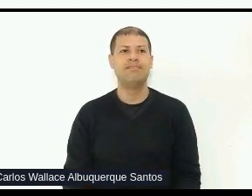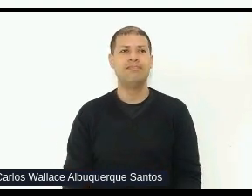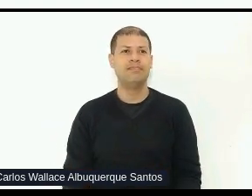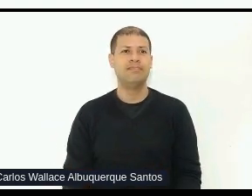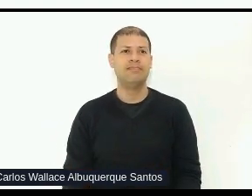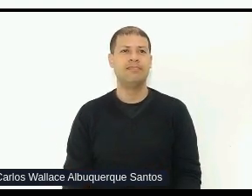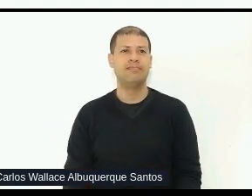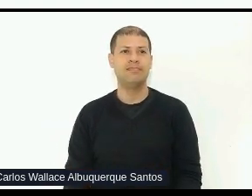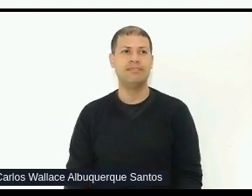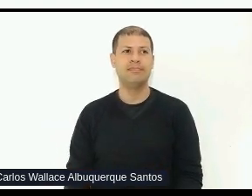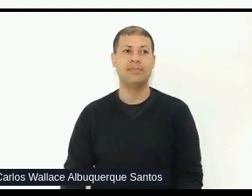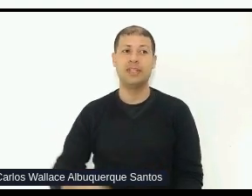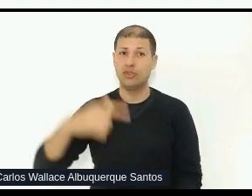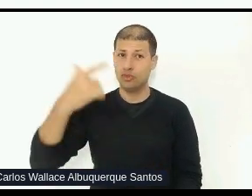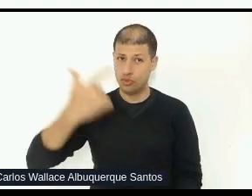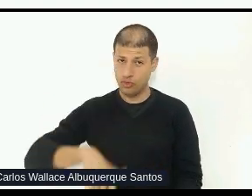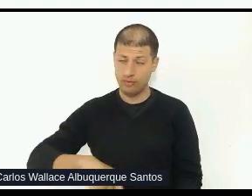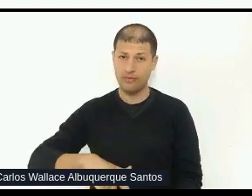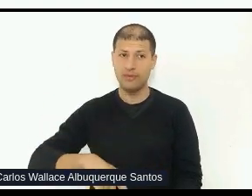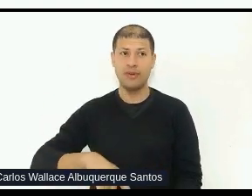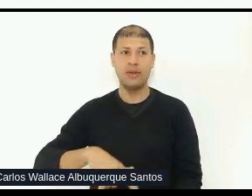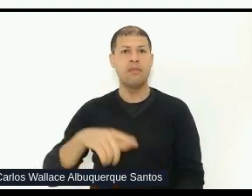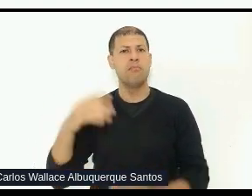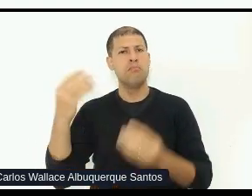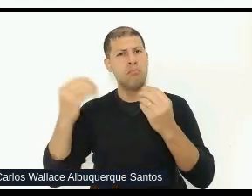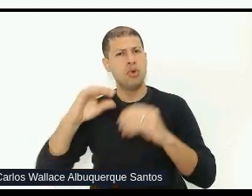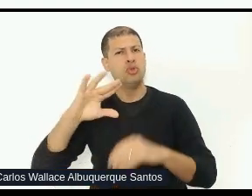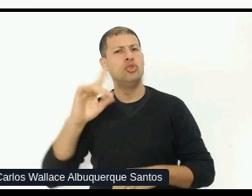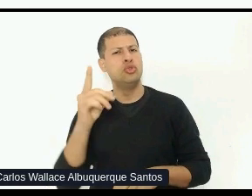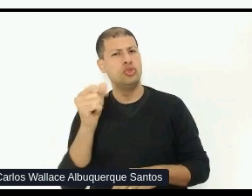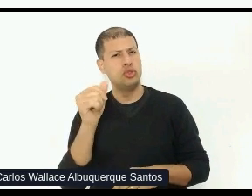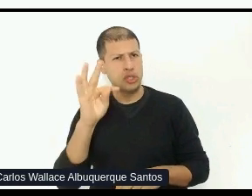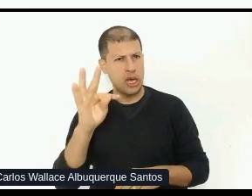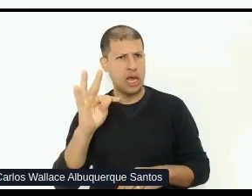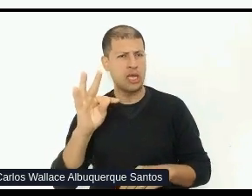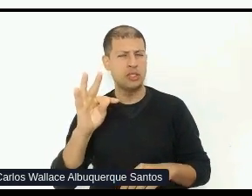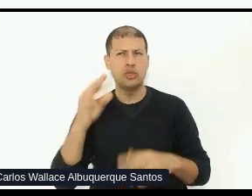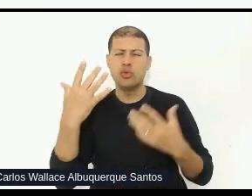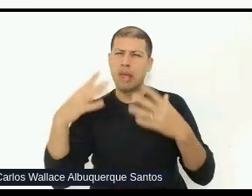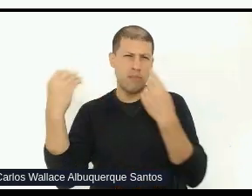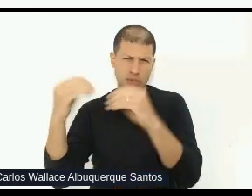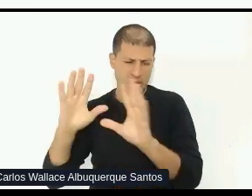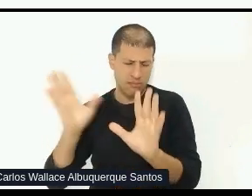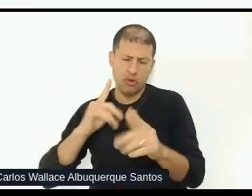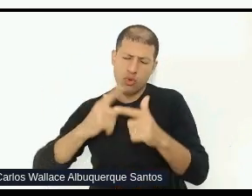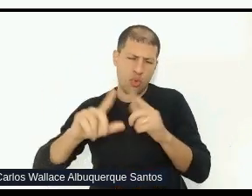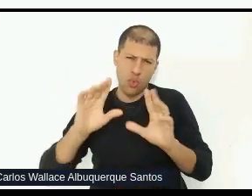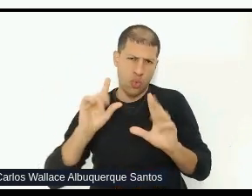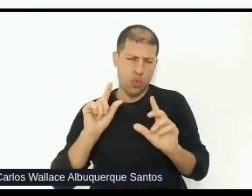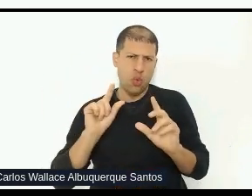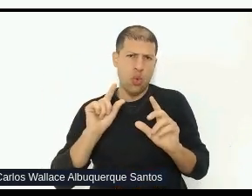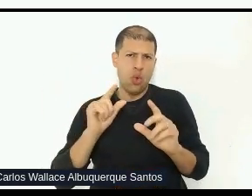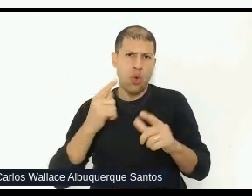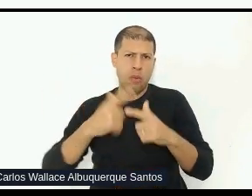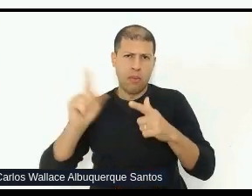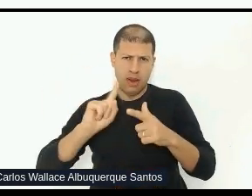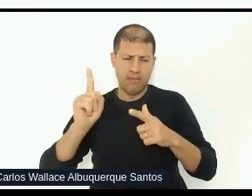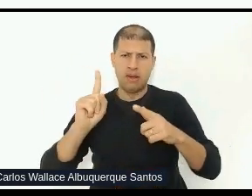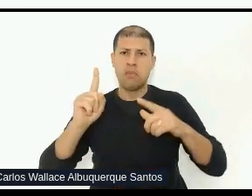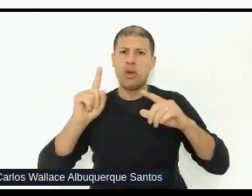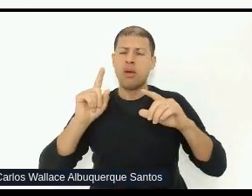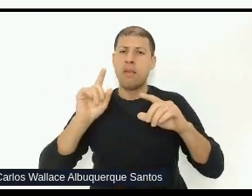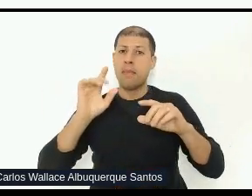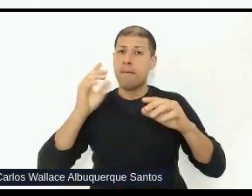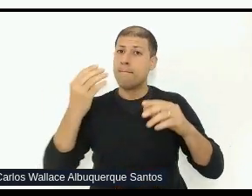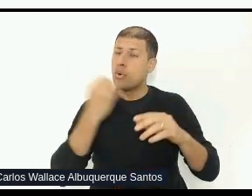E aí, novamente, né? Coloca aqui no chat, vai compartilhando. Se não quiser compartilhar, tudo bem, mas aproveita esse momento para pensar,